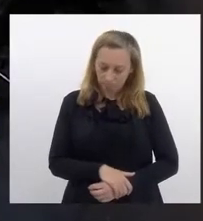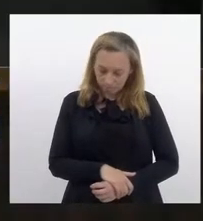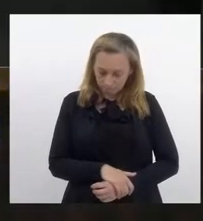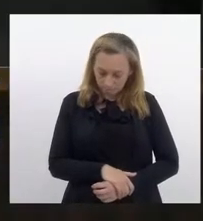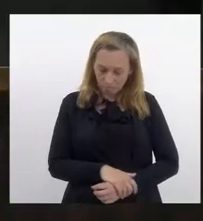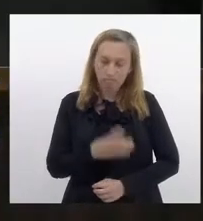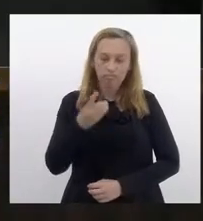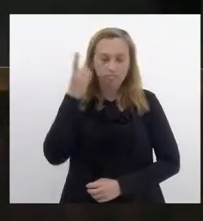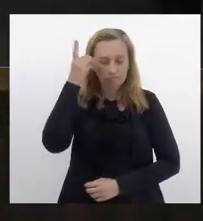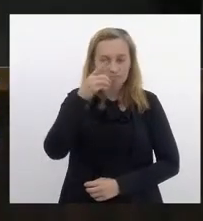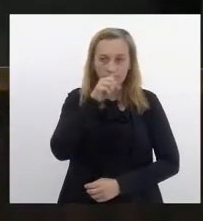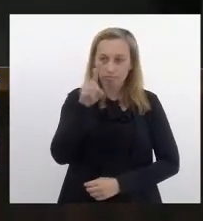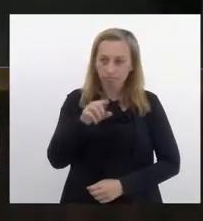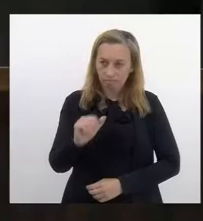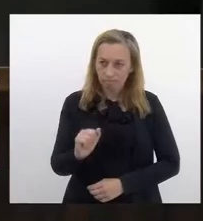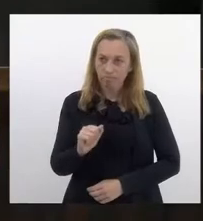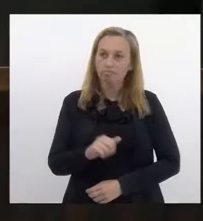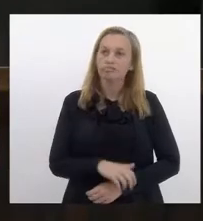Deputado Zaca.